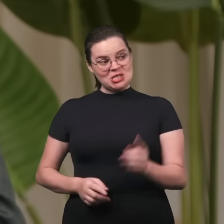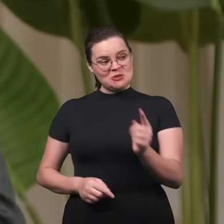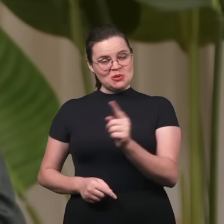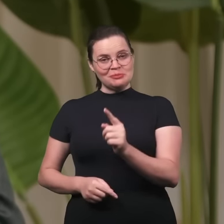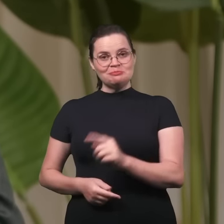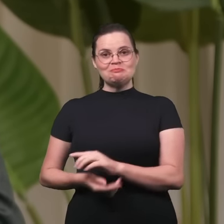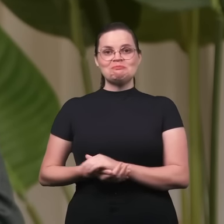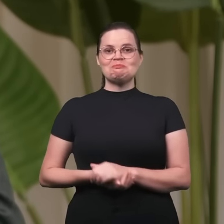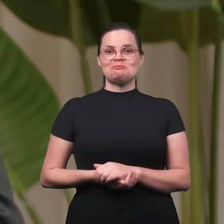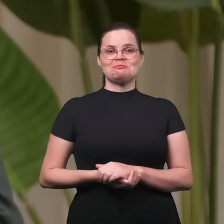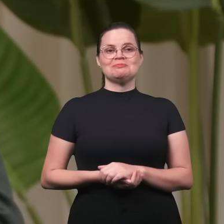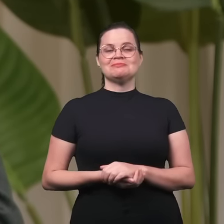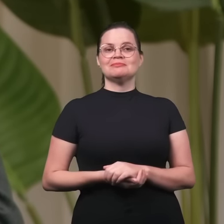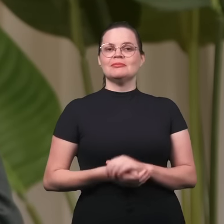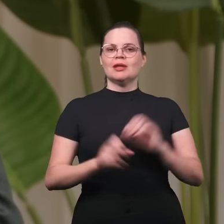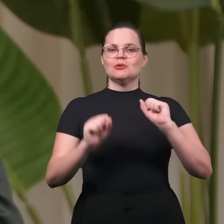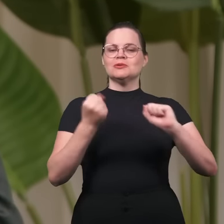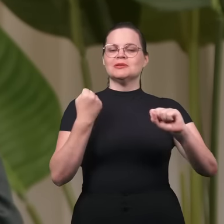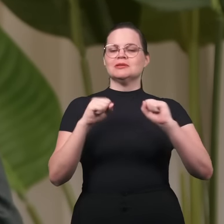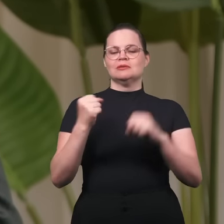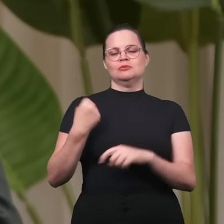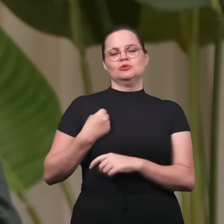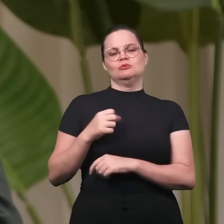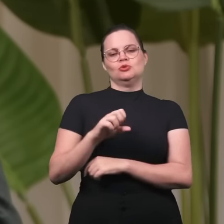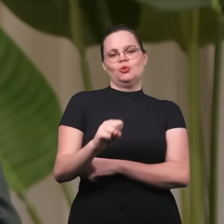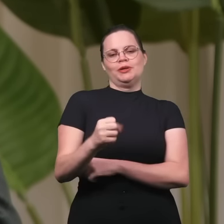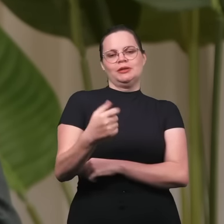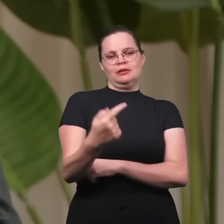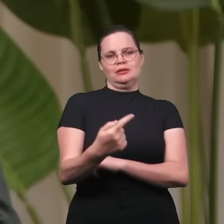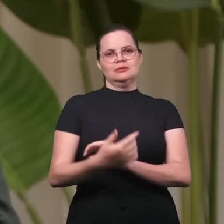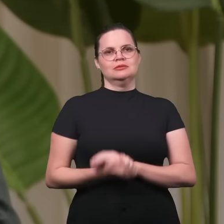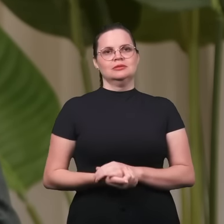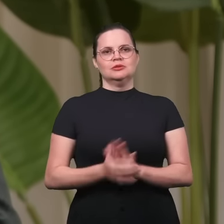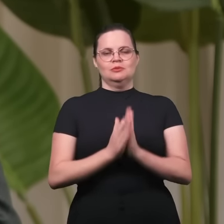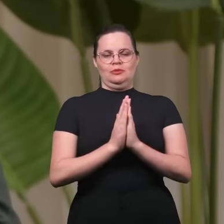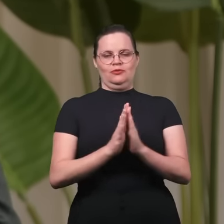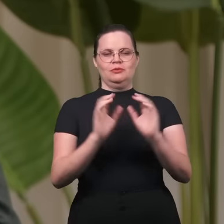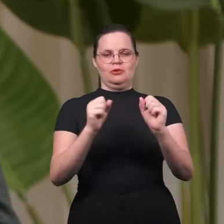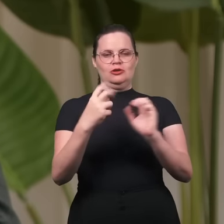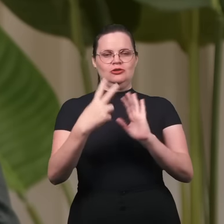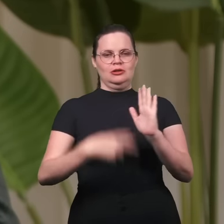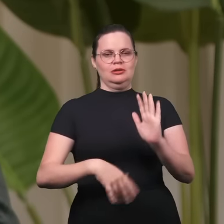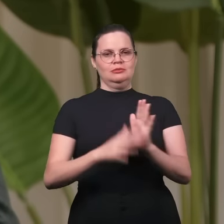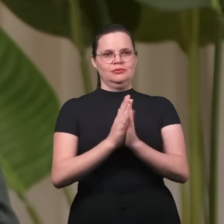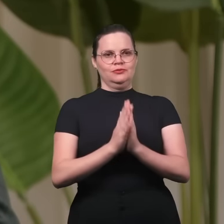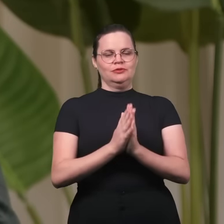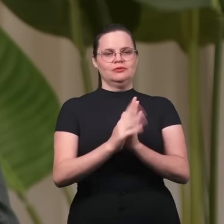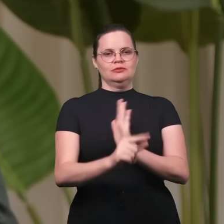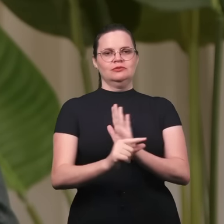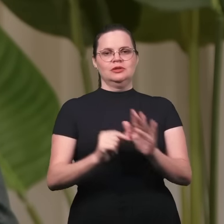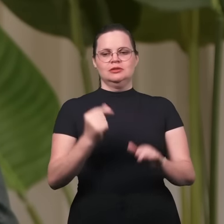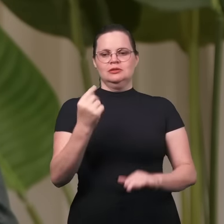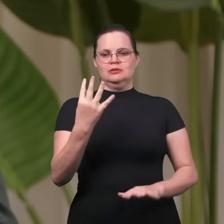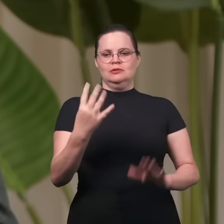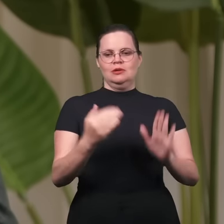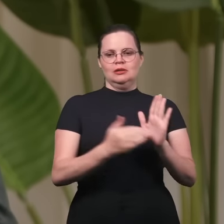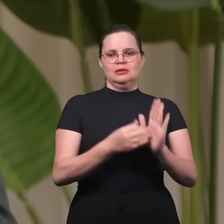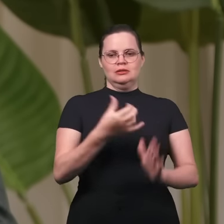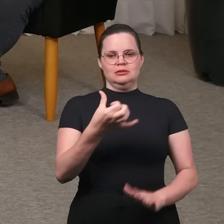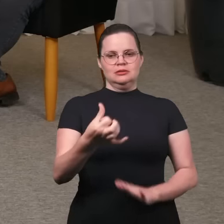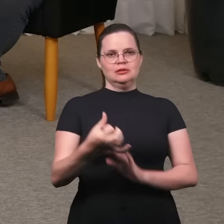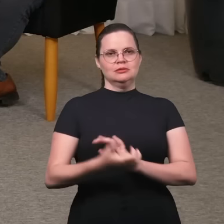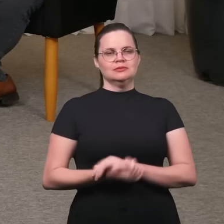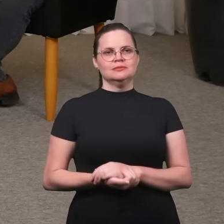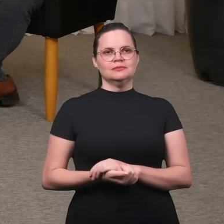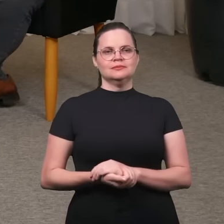um tema retirado do Salmo 87, por favor, Abner, poderia ler o versículo 4 a